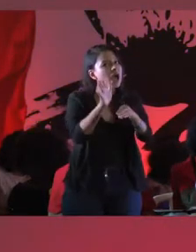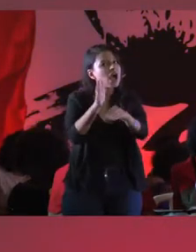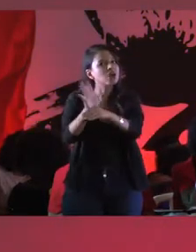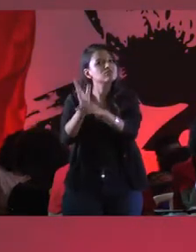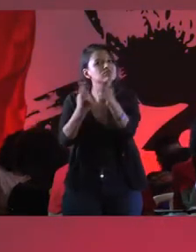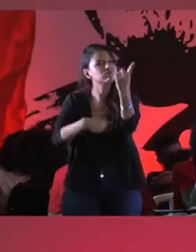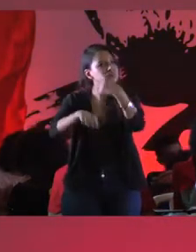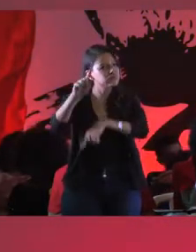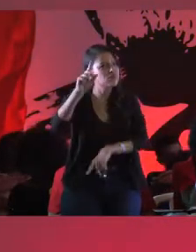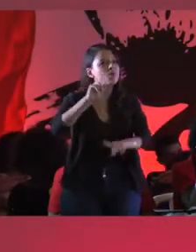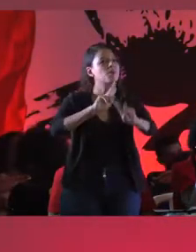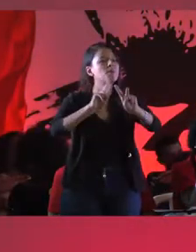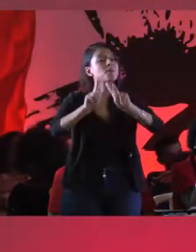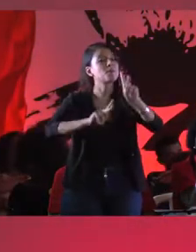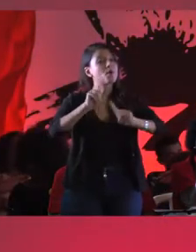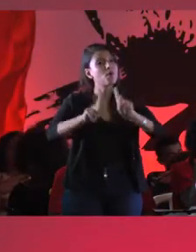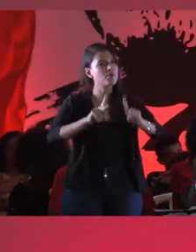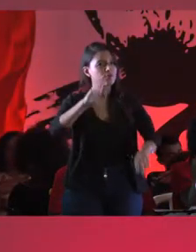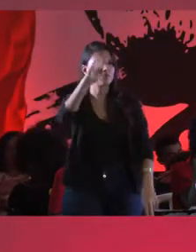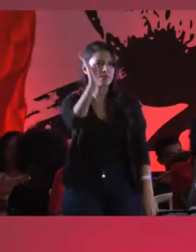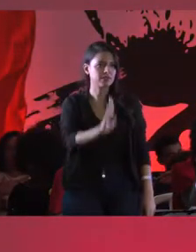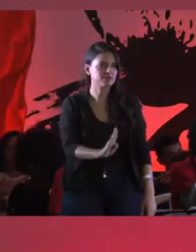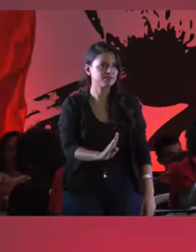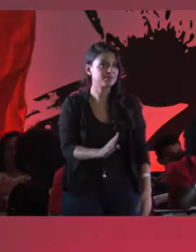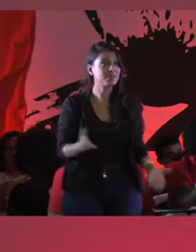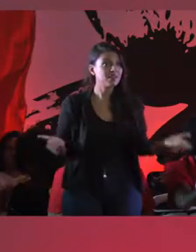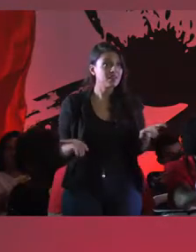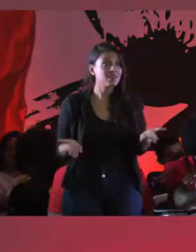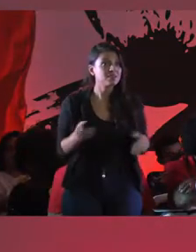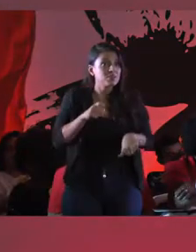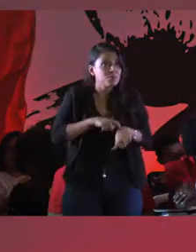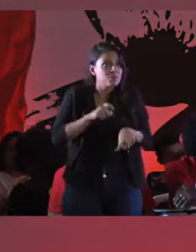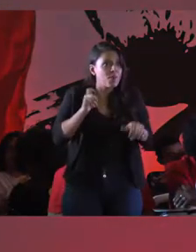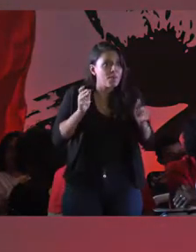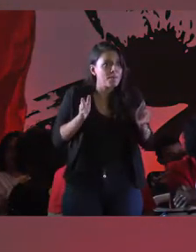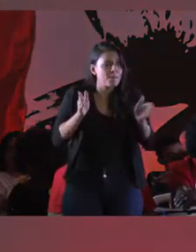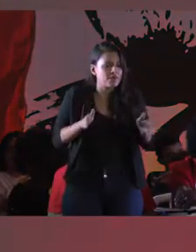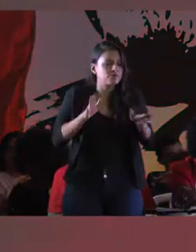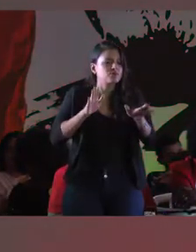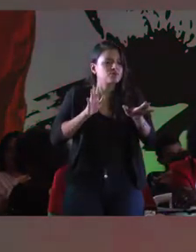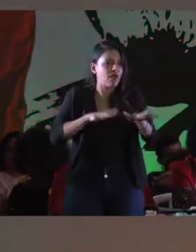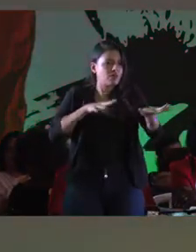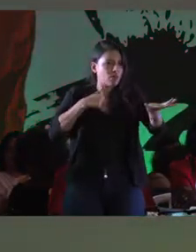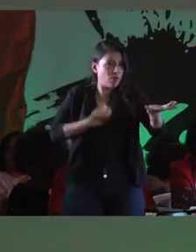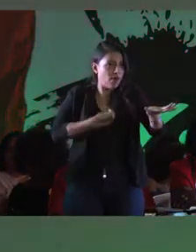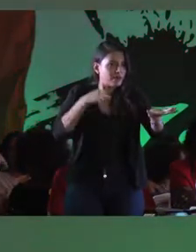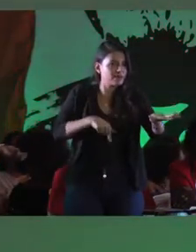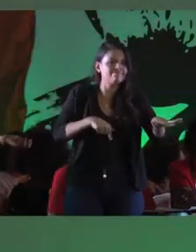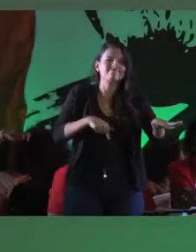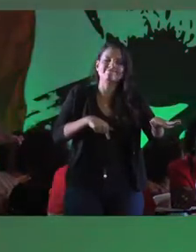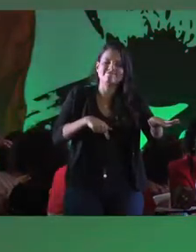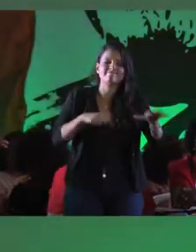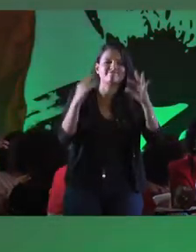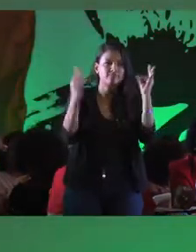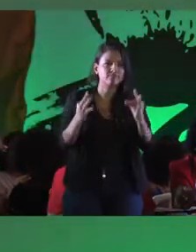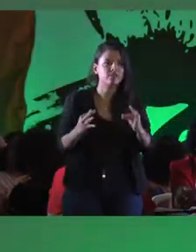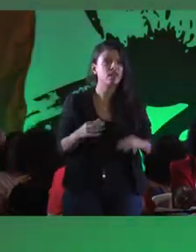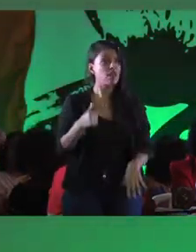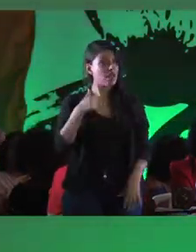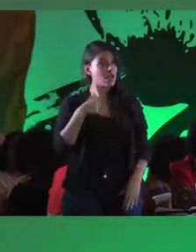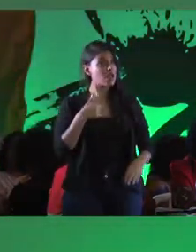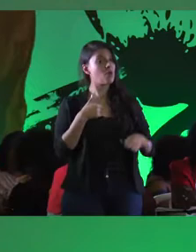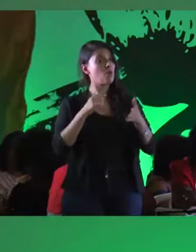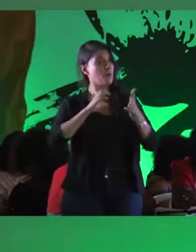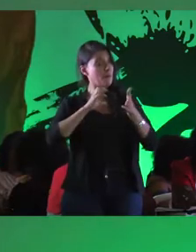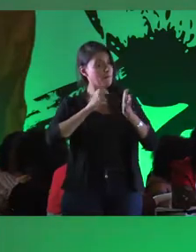É muito bom estar vivendo esse momento histórico. Eu tenho muito orgulho, presidente, de ser do PT e muito